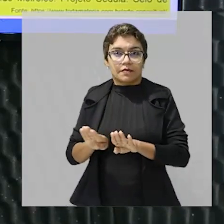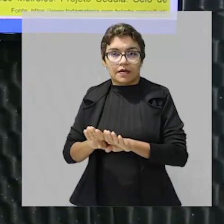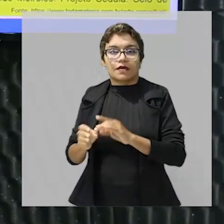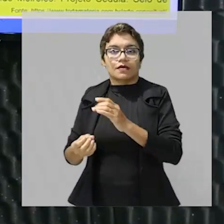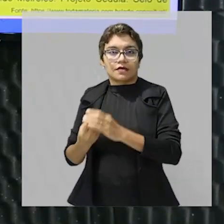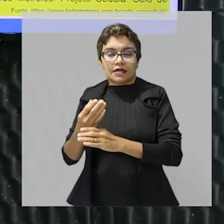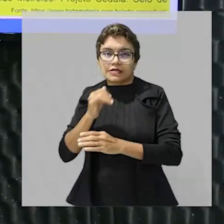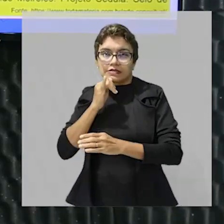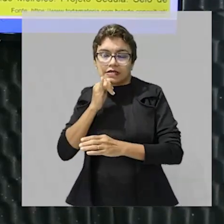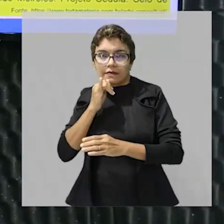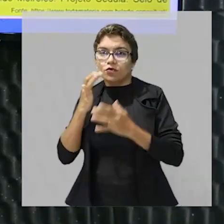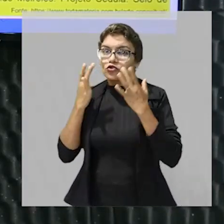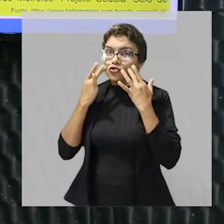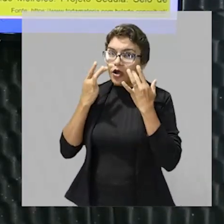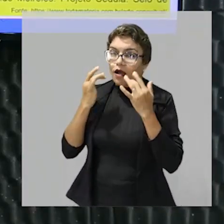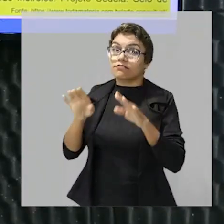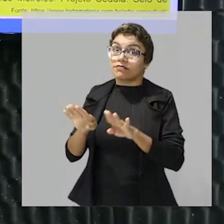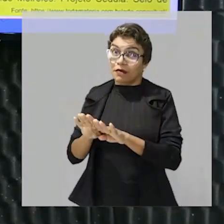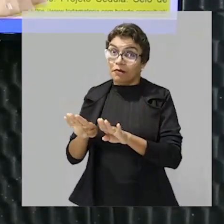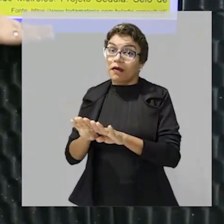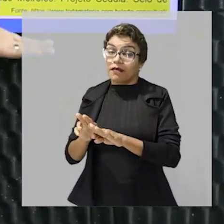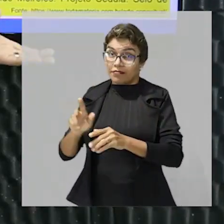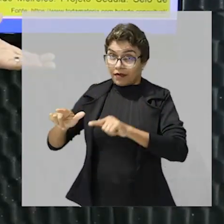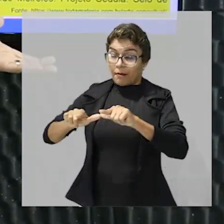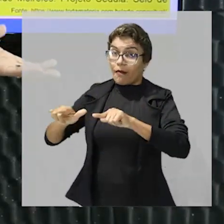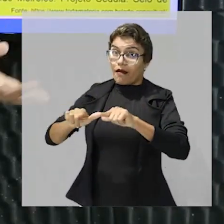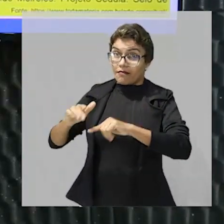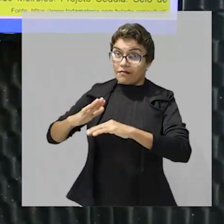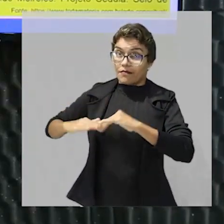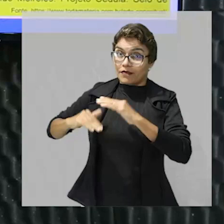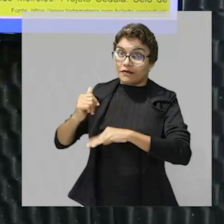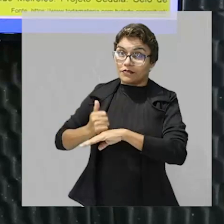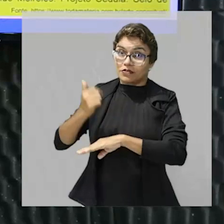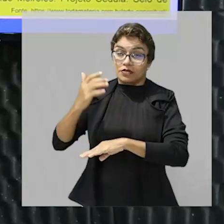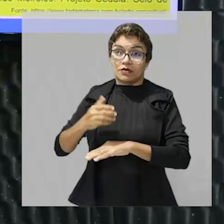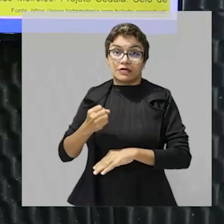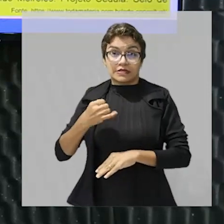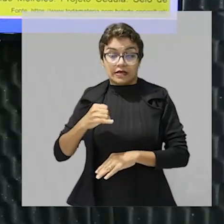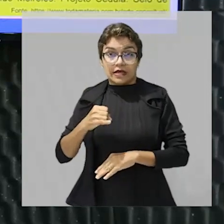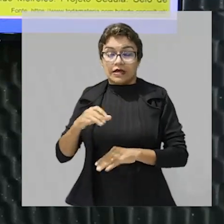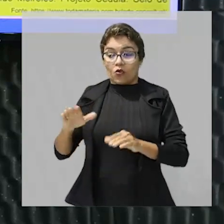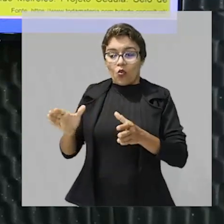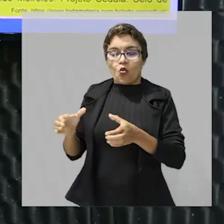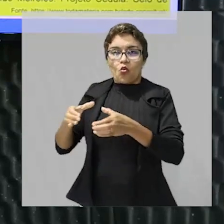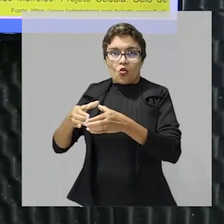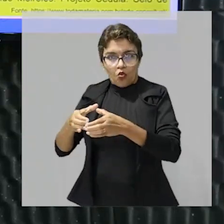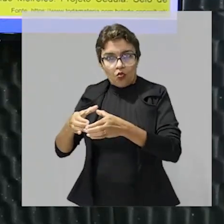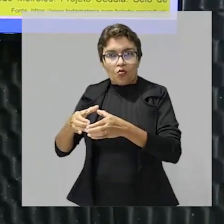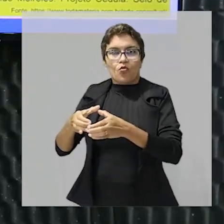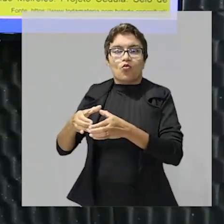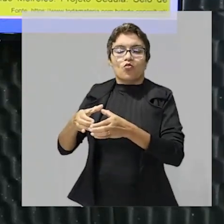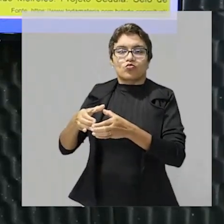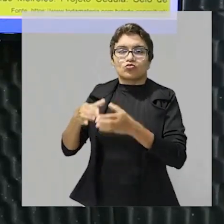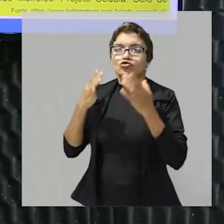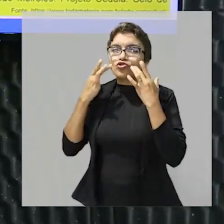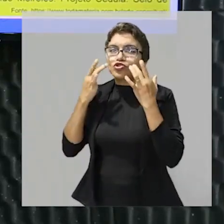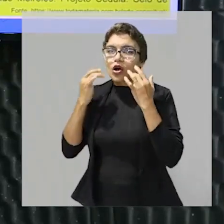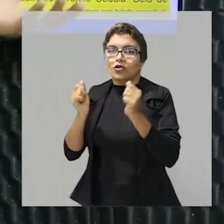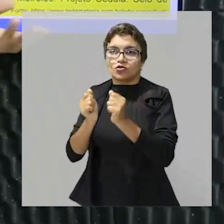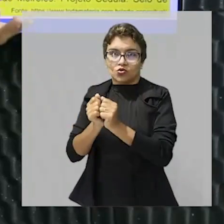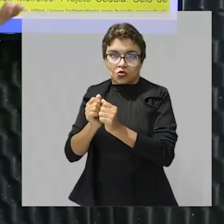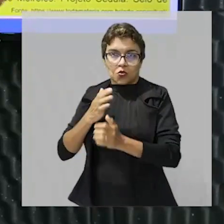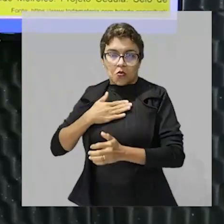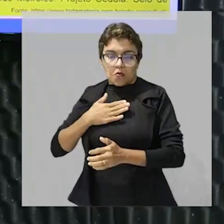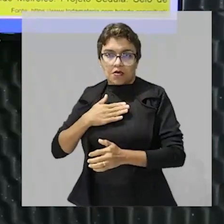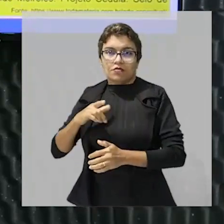diretor teatral. Então, na hora, costumo dizer com quem faz teatro comigo, que muitas vezes eu prefiro o processo de criação